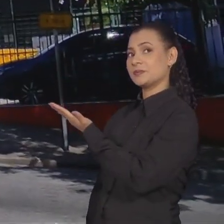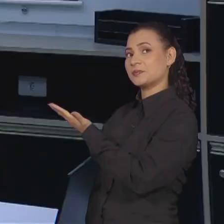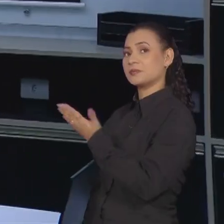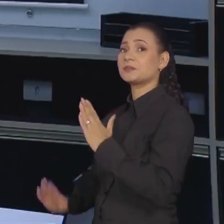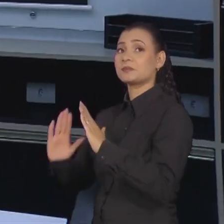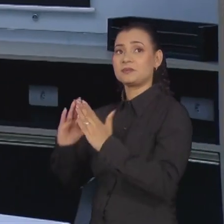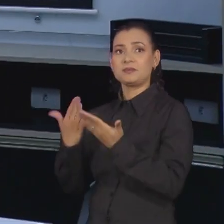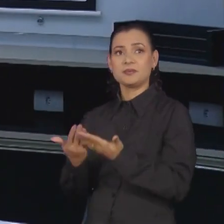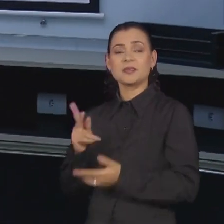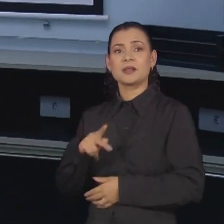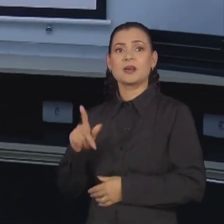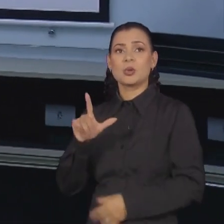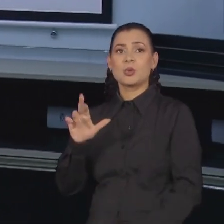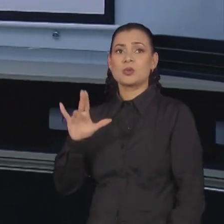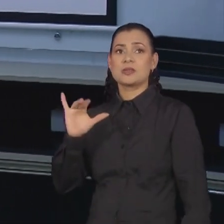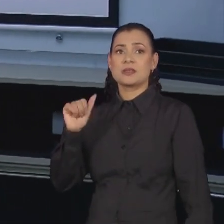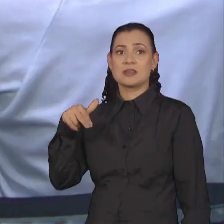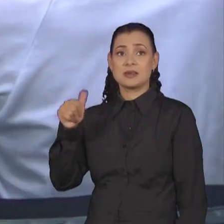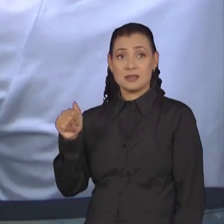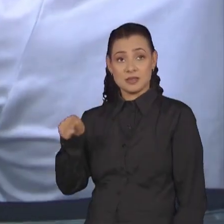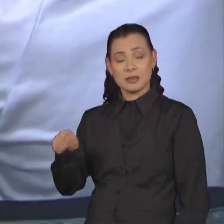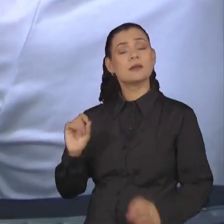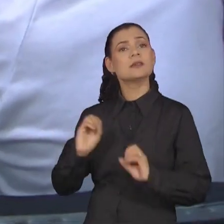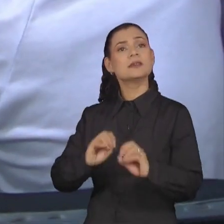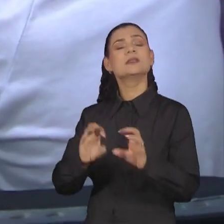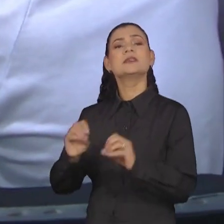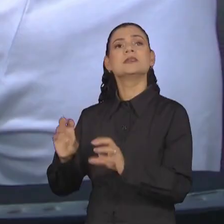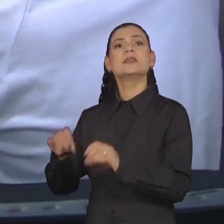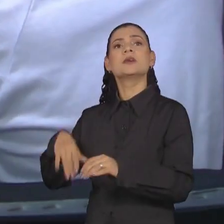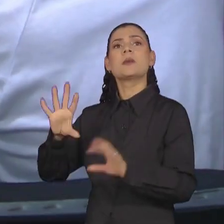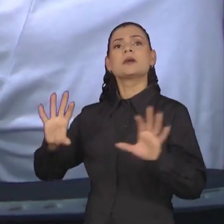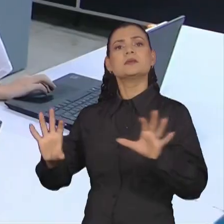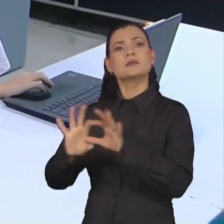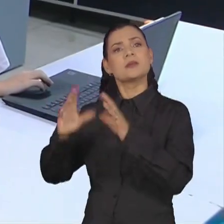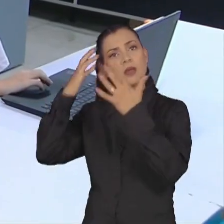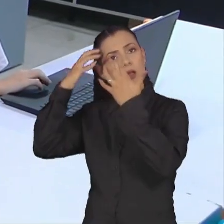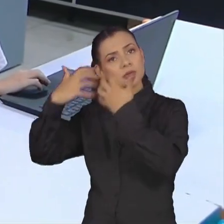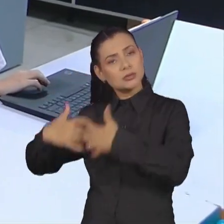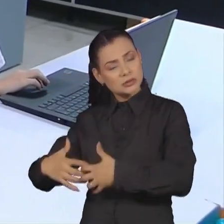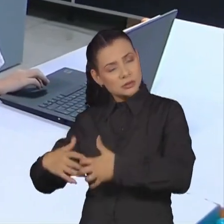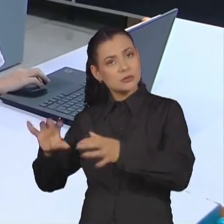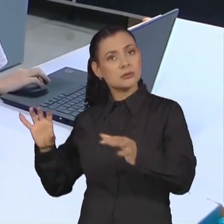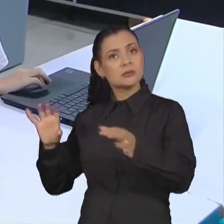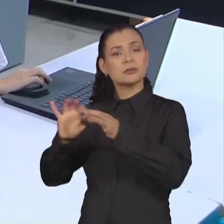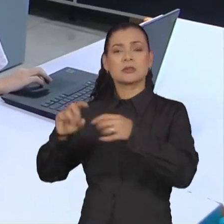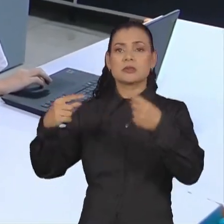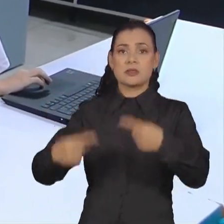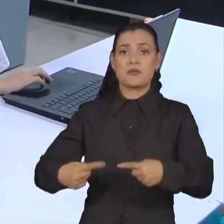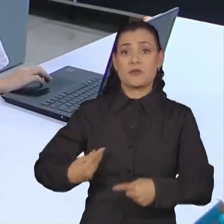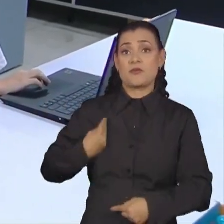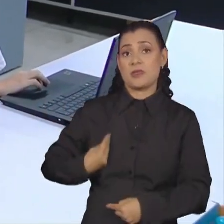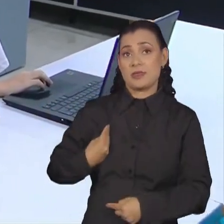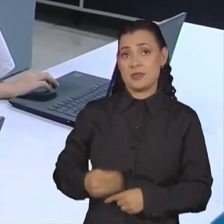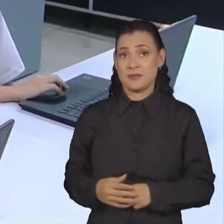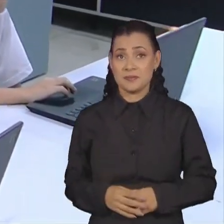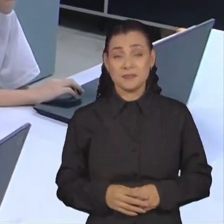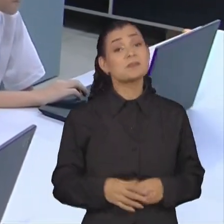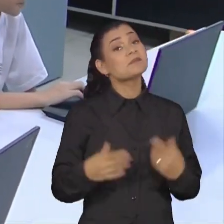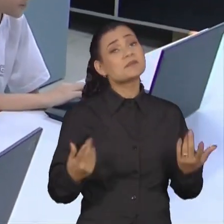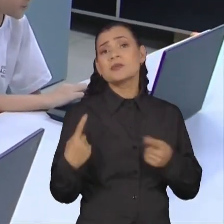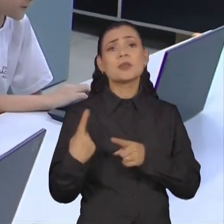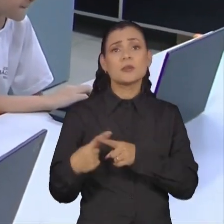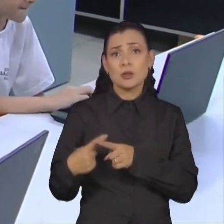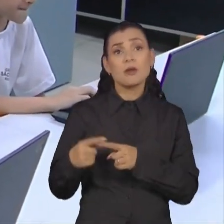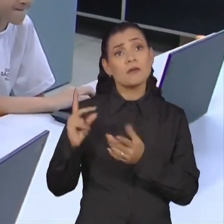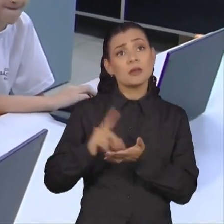Gutierrez, a professora Luciana aposta em um ensino que conecta o raciocínio lógico com os desafios do dia a dia. Porque,